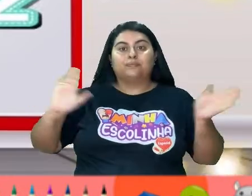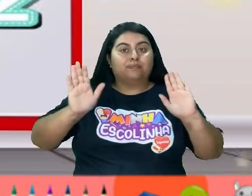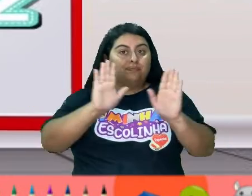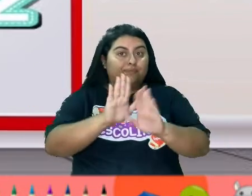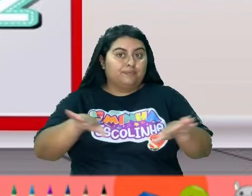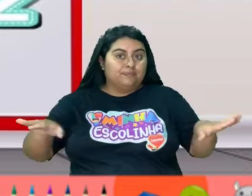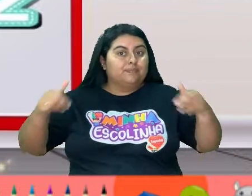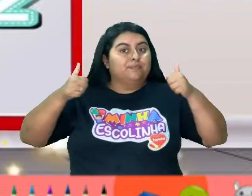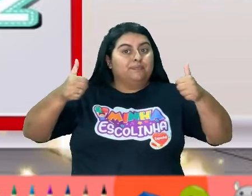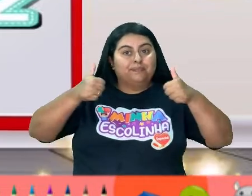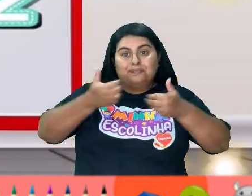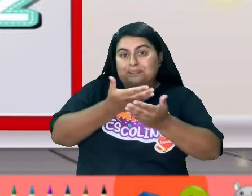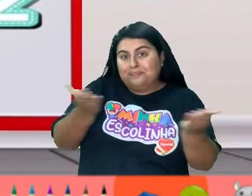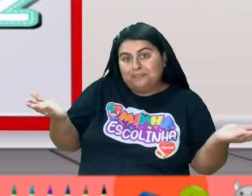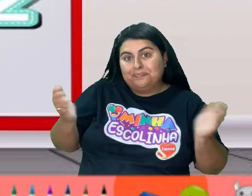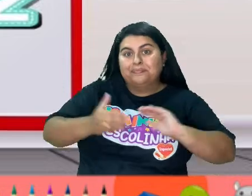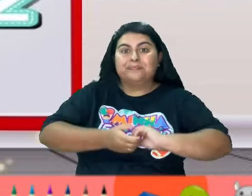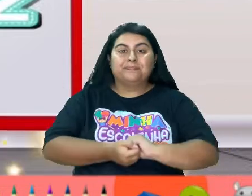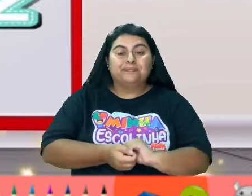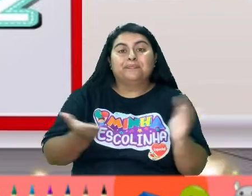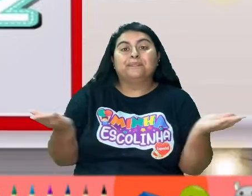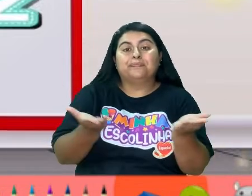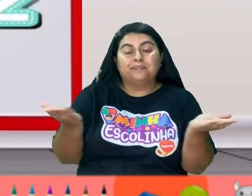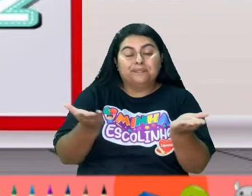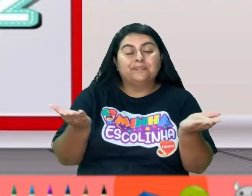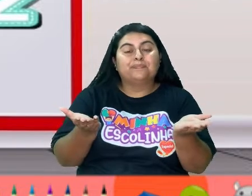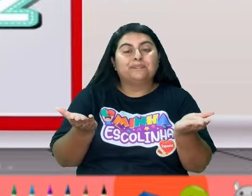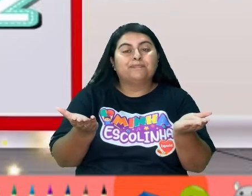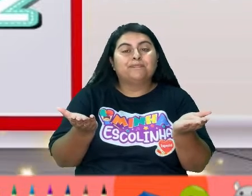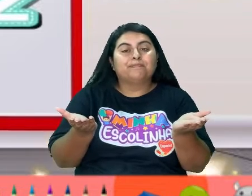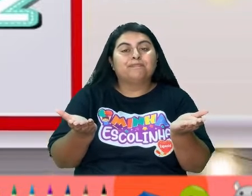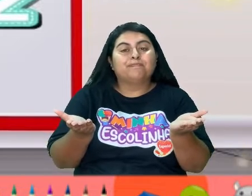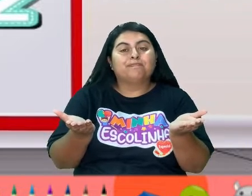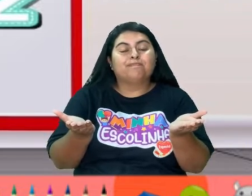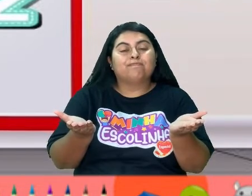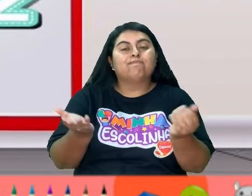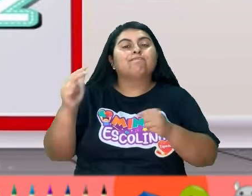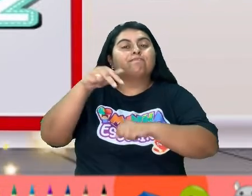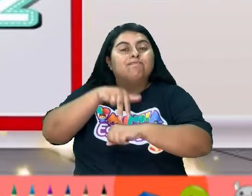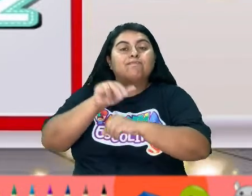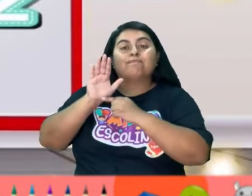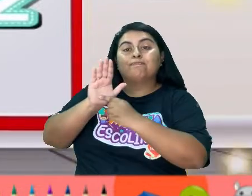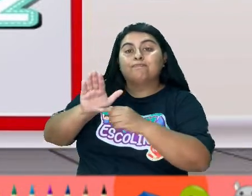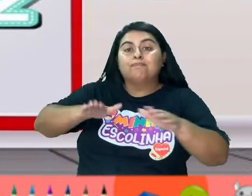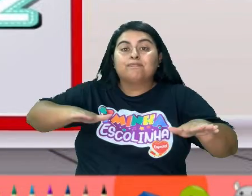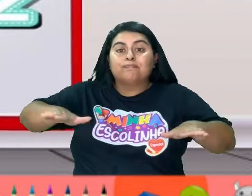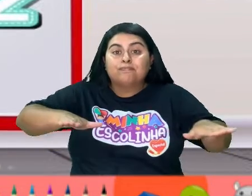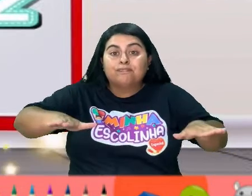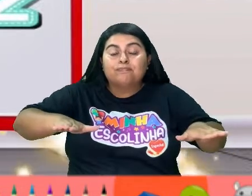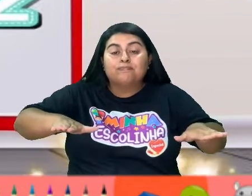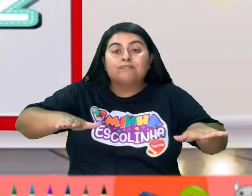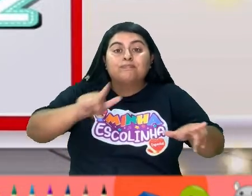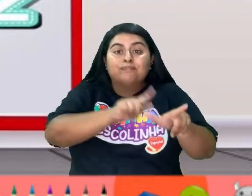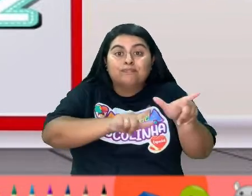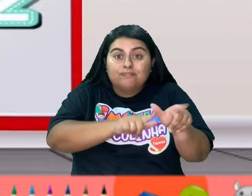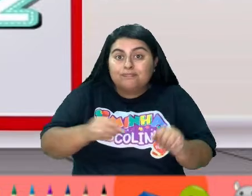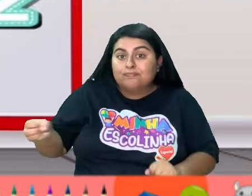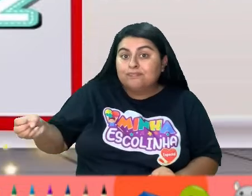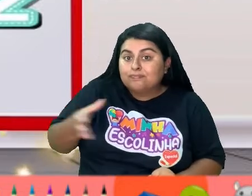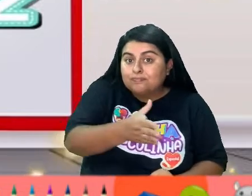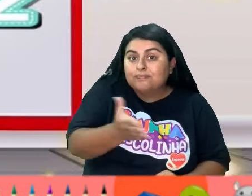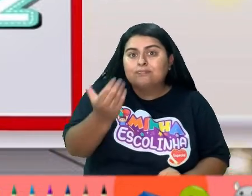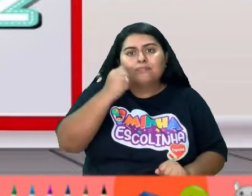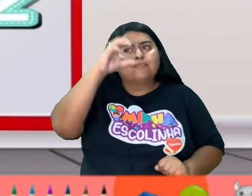Olá, crianças! Tudo bem com vocês? Hoje a Prolelê veio aqui mostrar o movimento de mais uma letrinha.